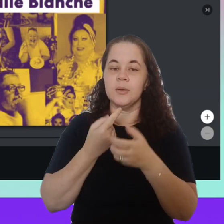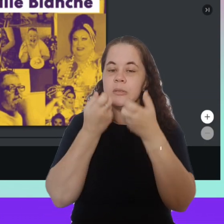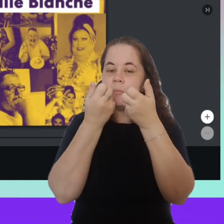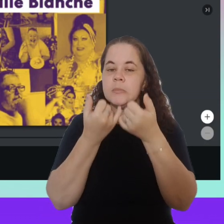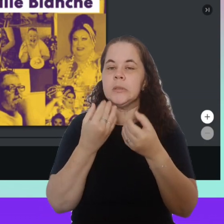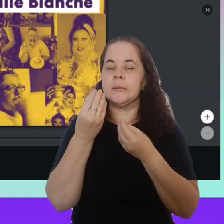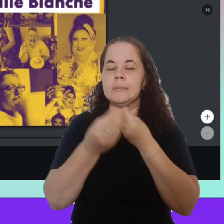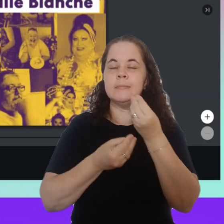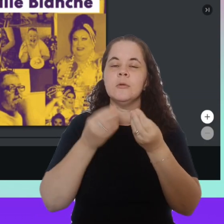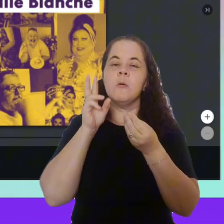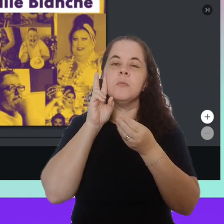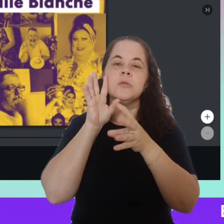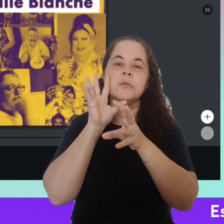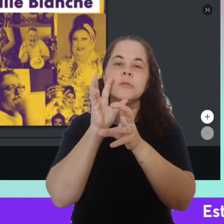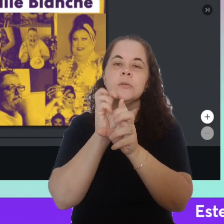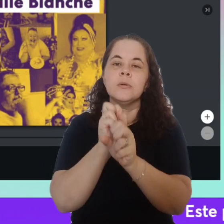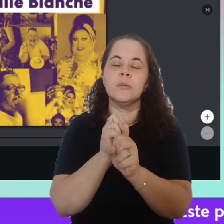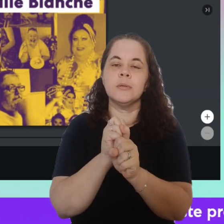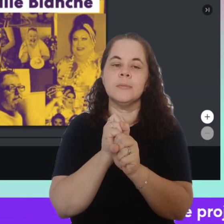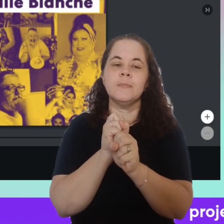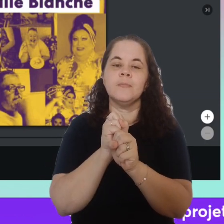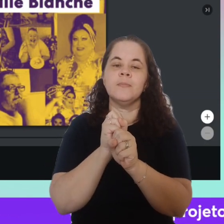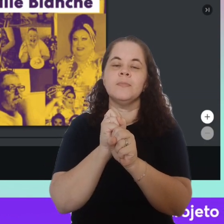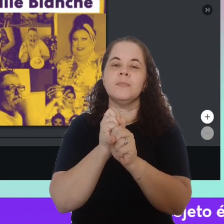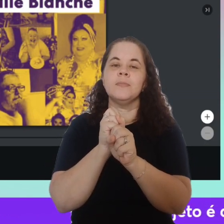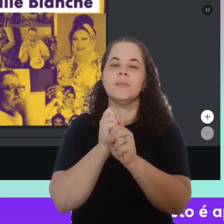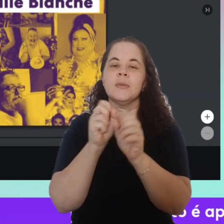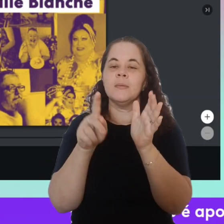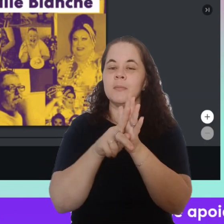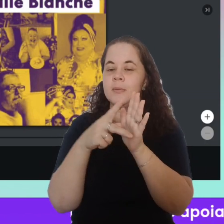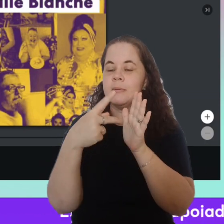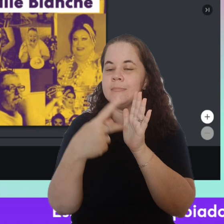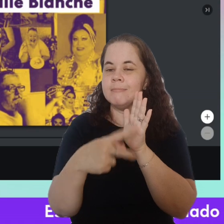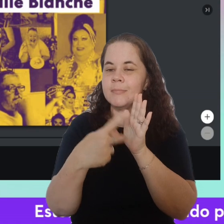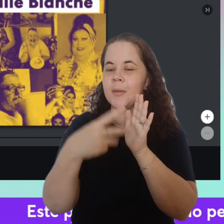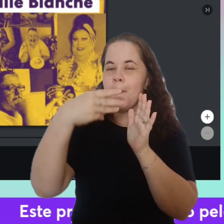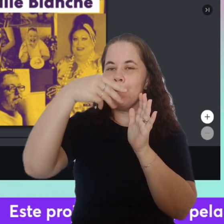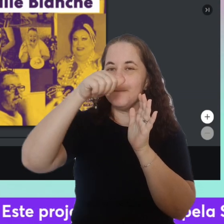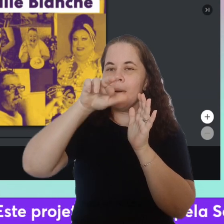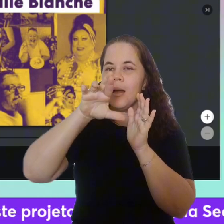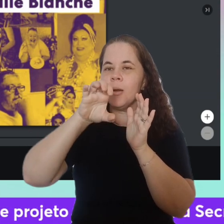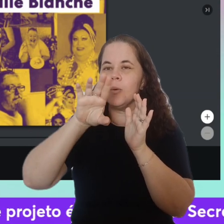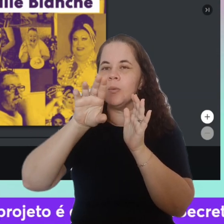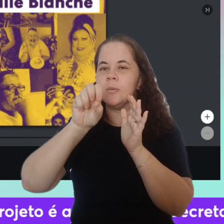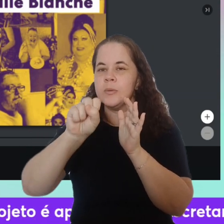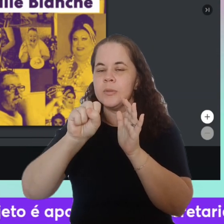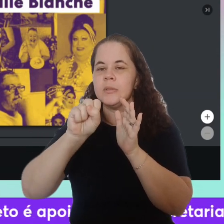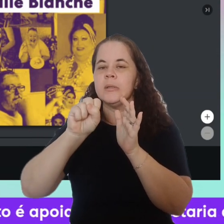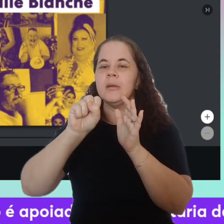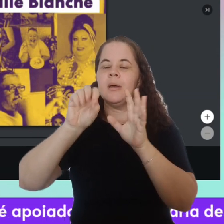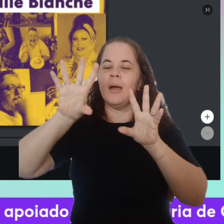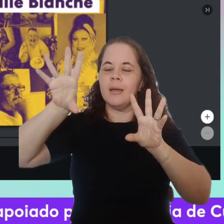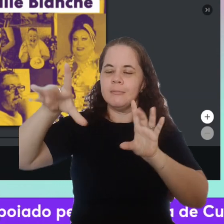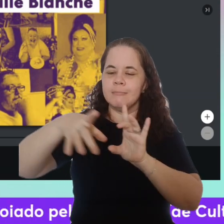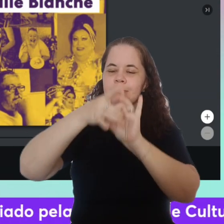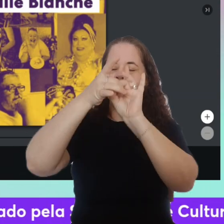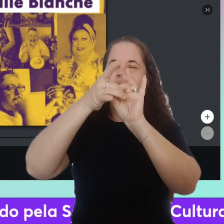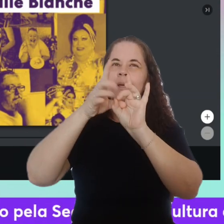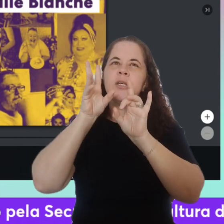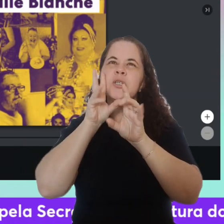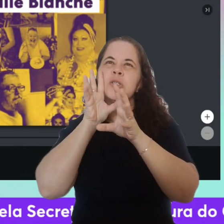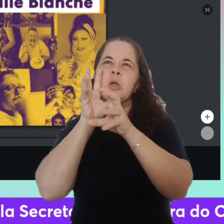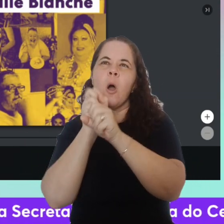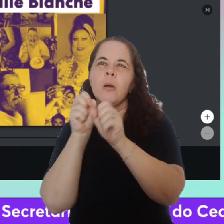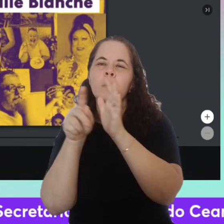uma história dela, do Marcos Fábio, e que se fundem as histórias, tá? E tem algumas